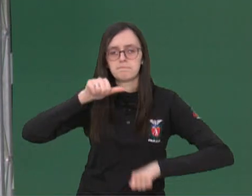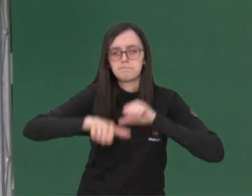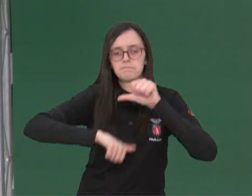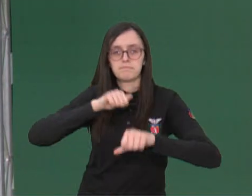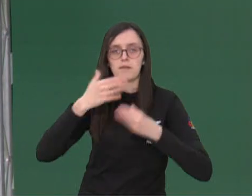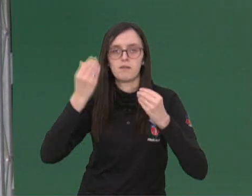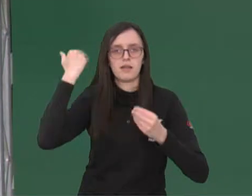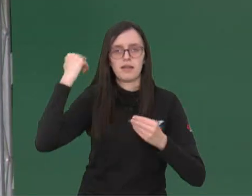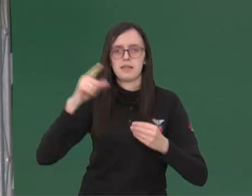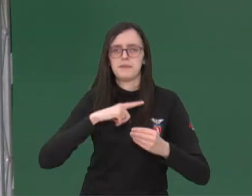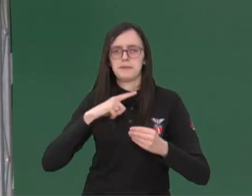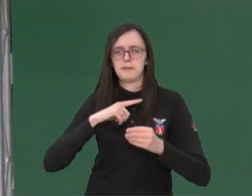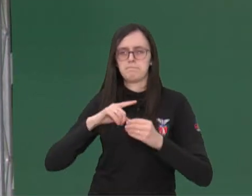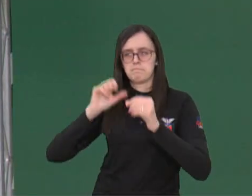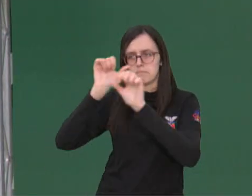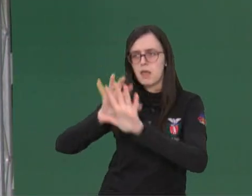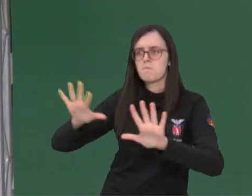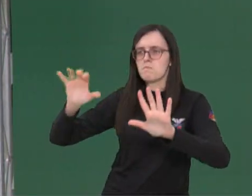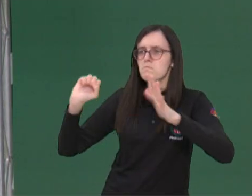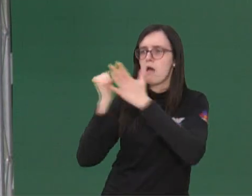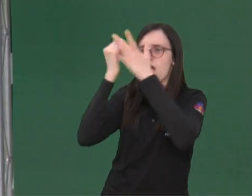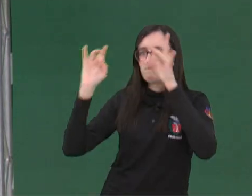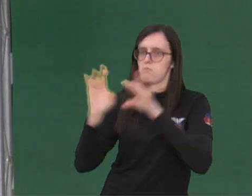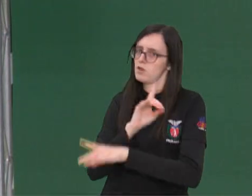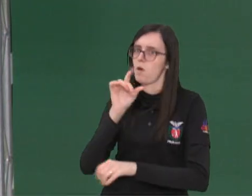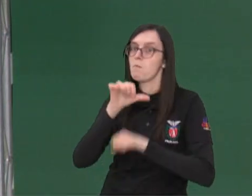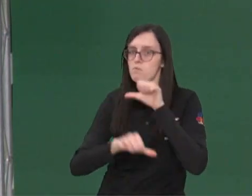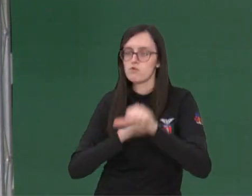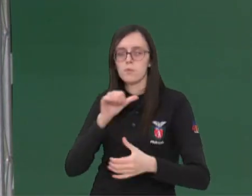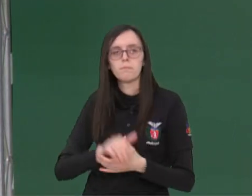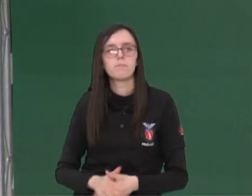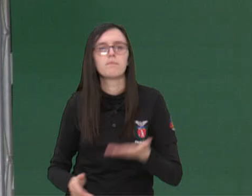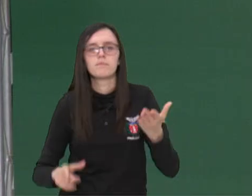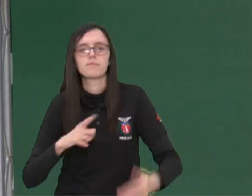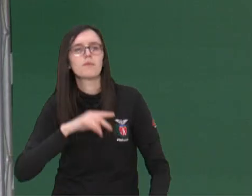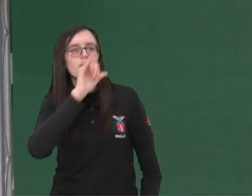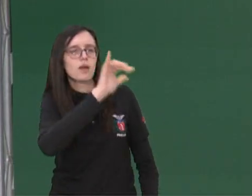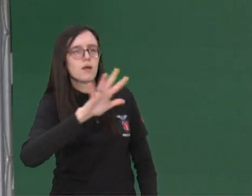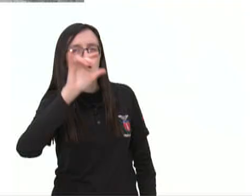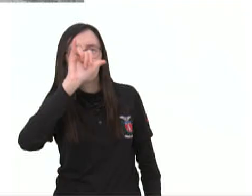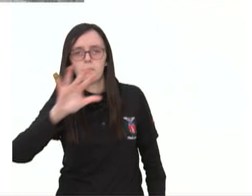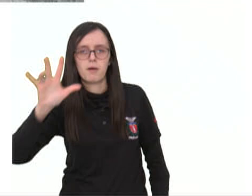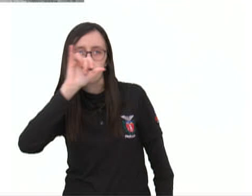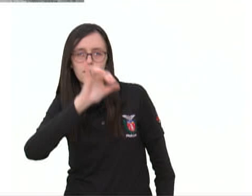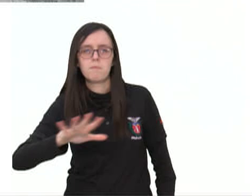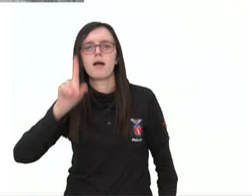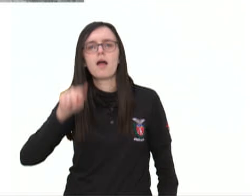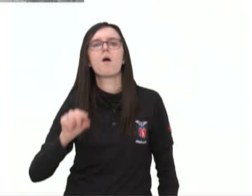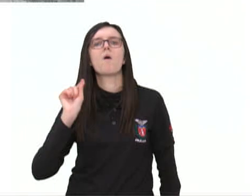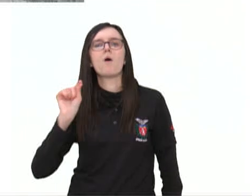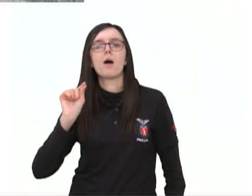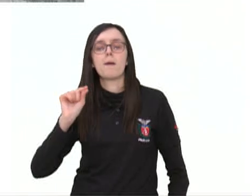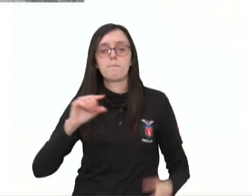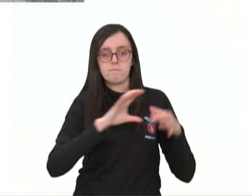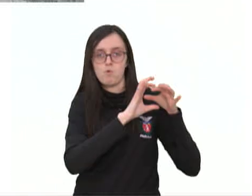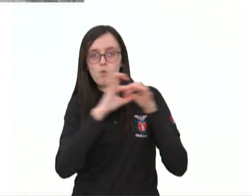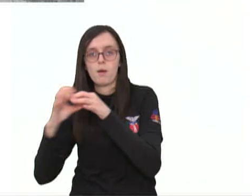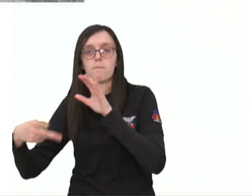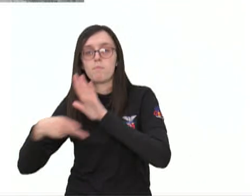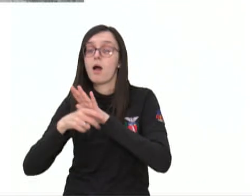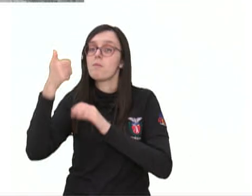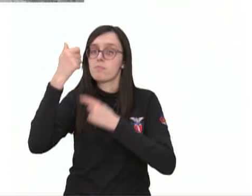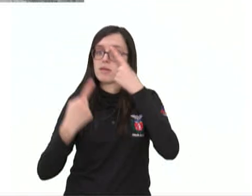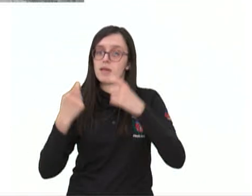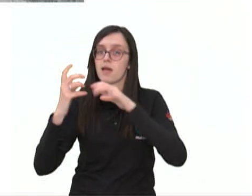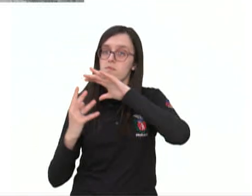muitos paradigmas aí a partir da Primeira Guerra Mundial. Aqui você tem algumas imagens exatamente do contexto da